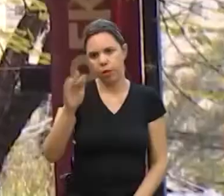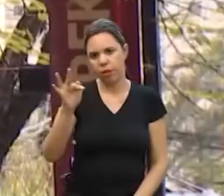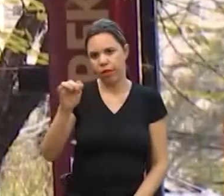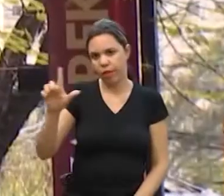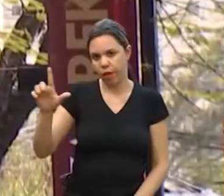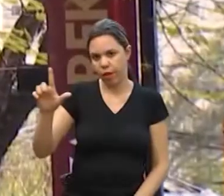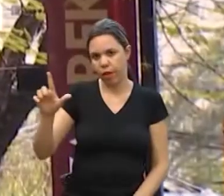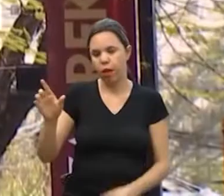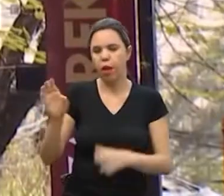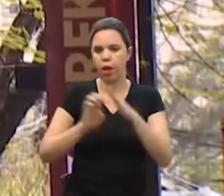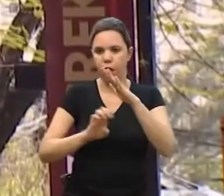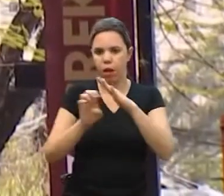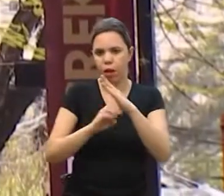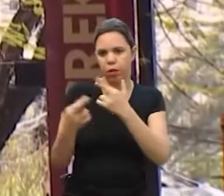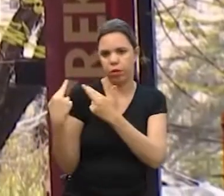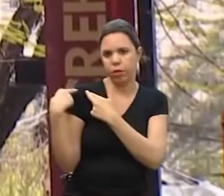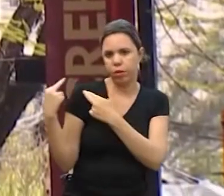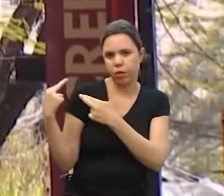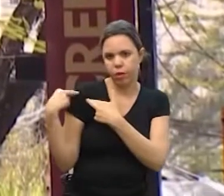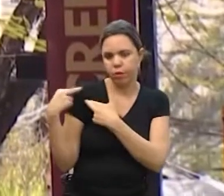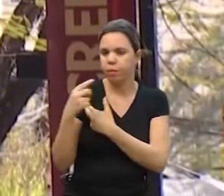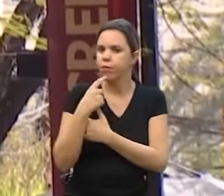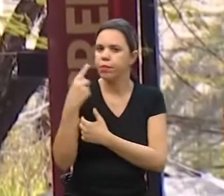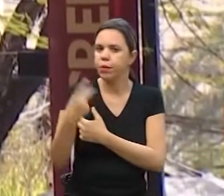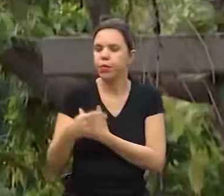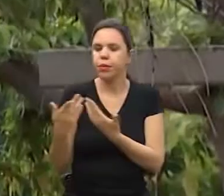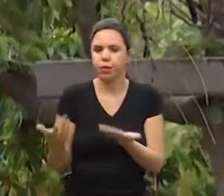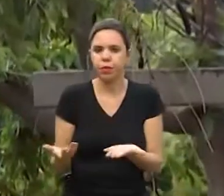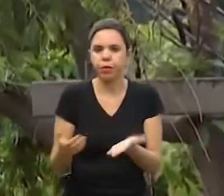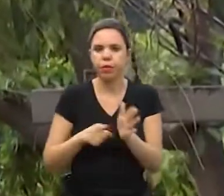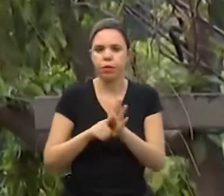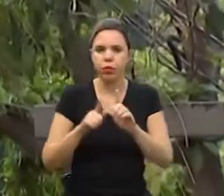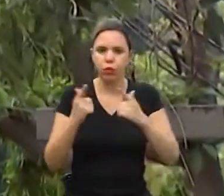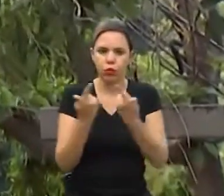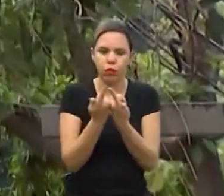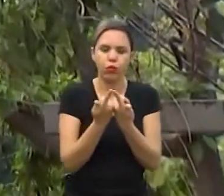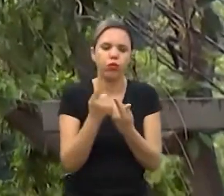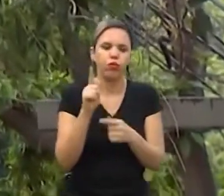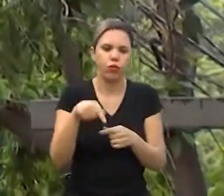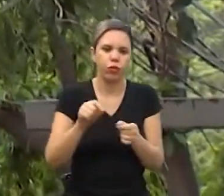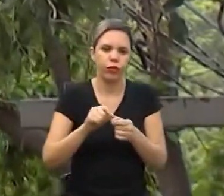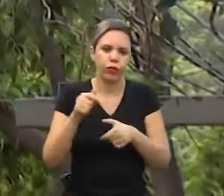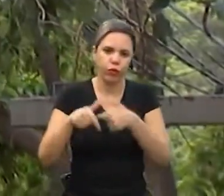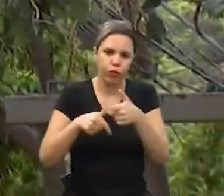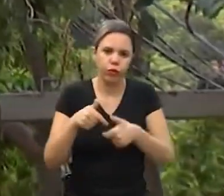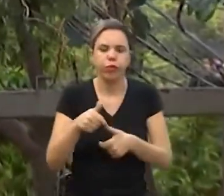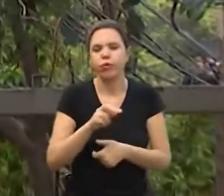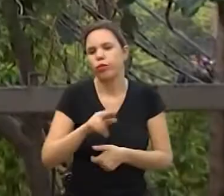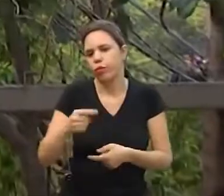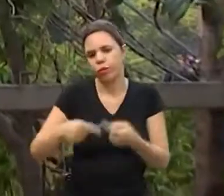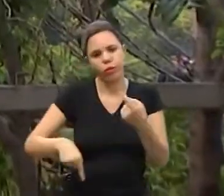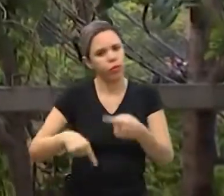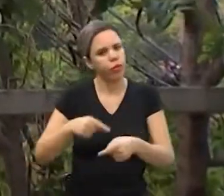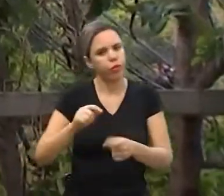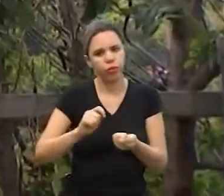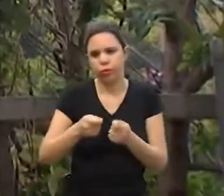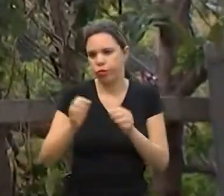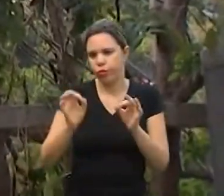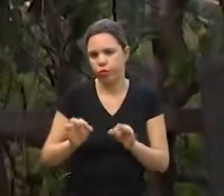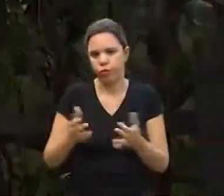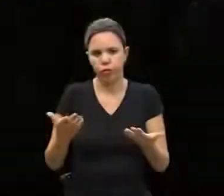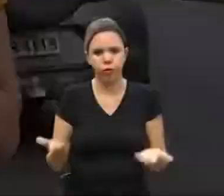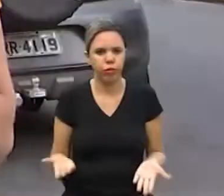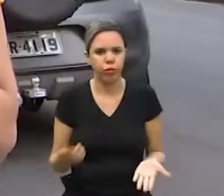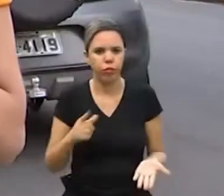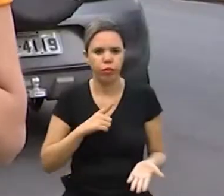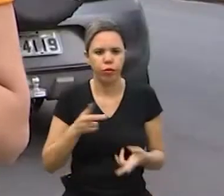CPFL, a concessionária responsável pelo serviço de Campinas. E segundo o grupo, a maneira que tem sido feita não é a mais